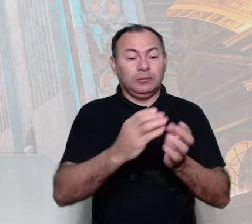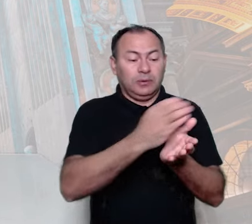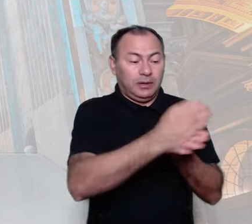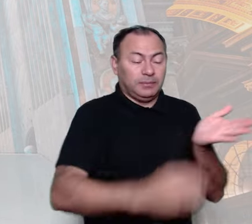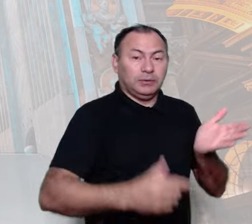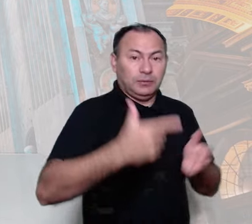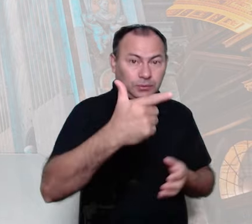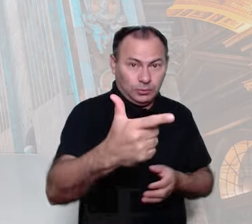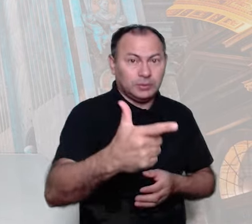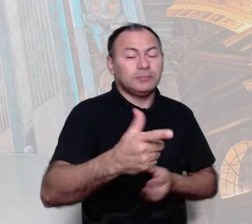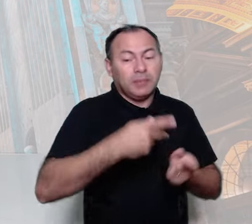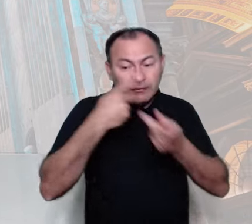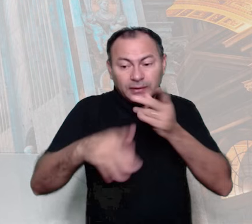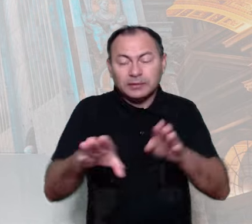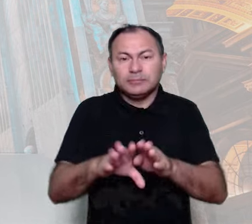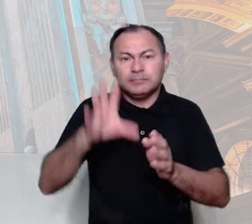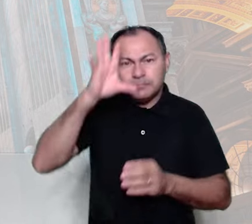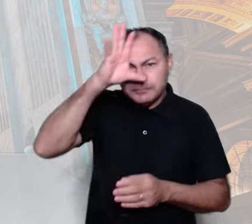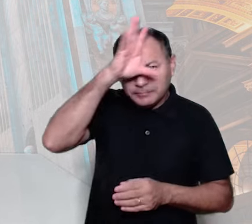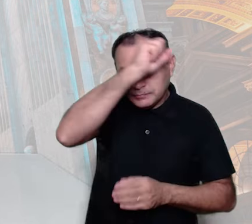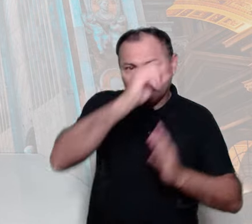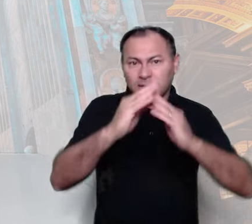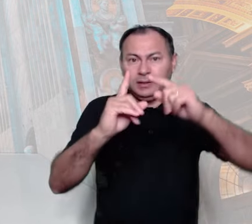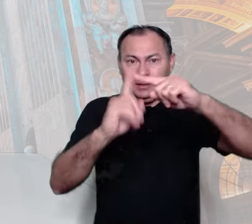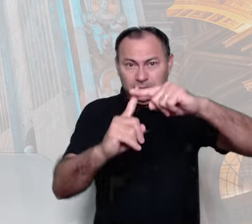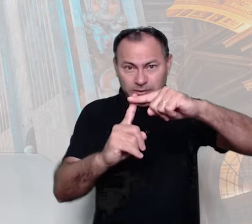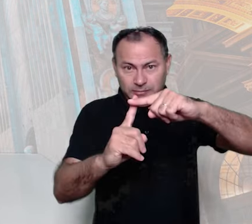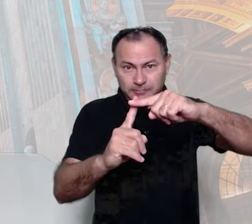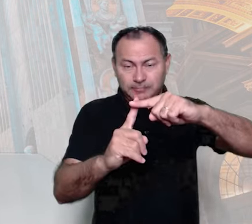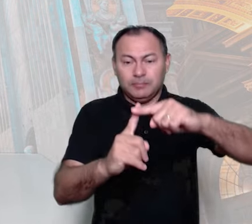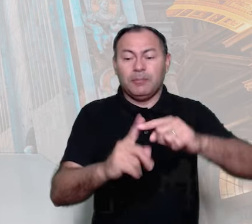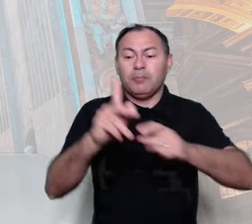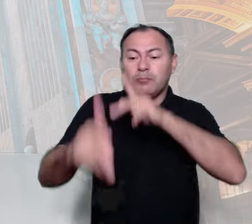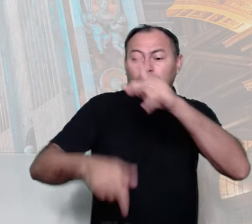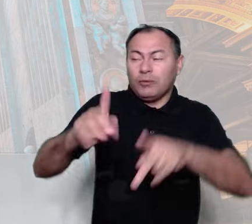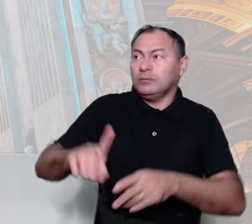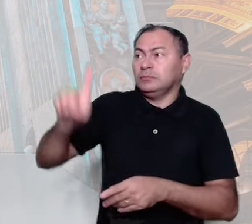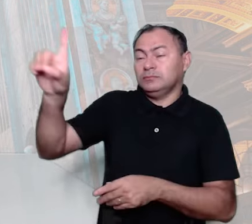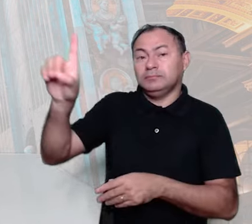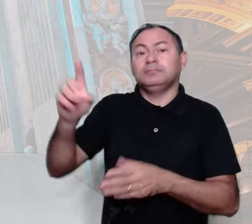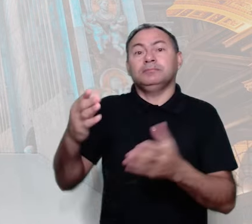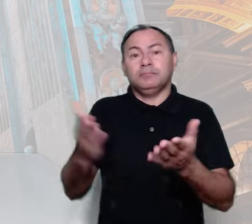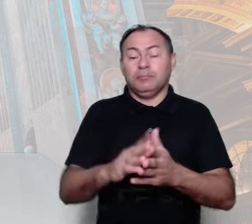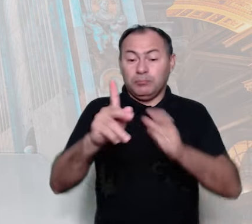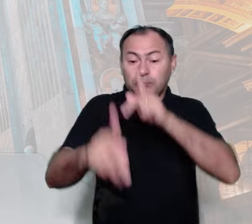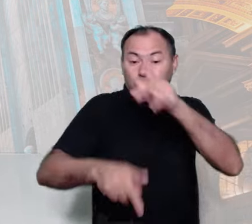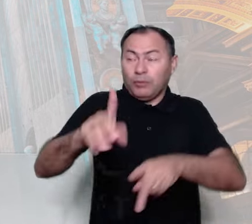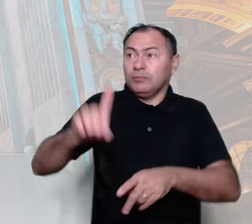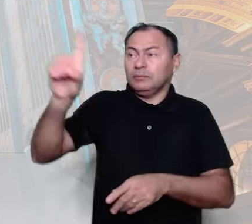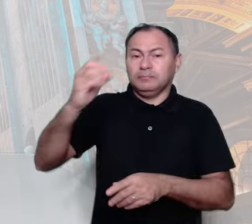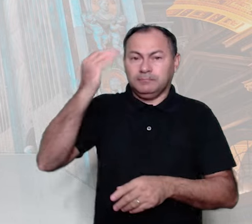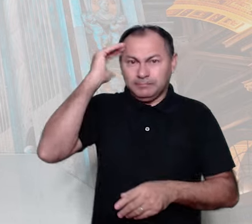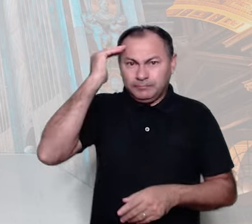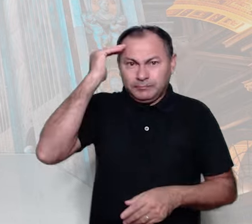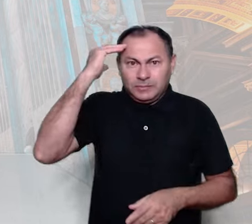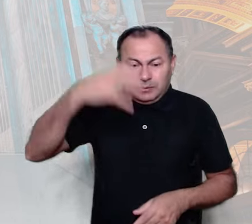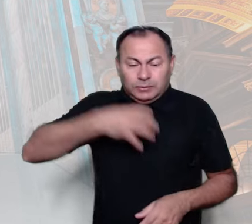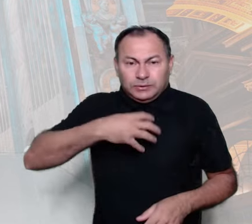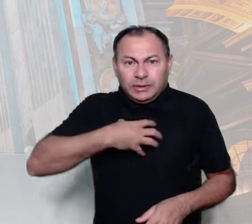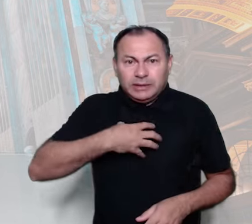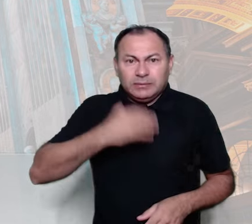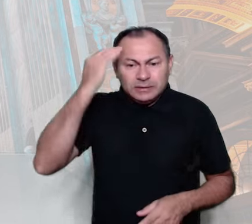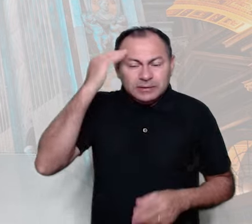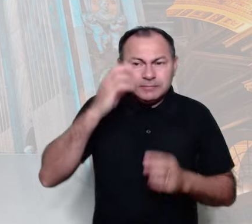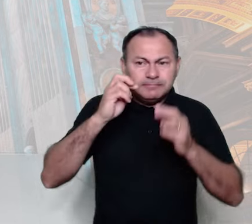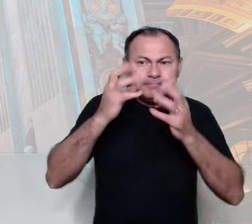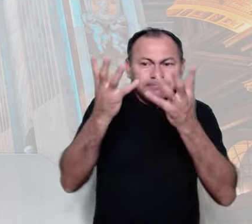modo que no capítulo II vai predominar a compreensão da Igreja enquanto povo de Deus. Aliás, povo de Deus é a noção, é